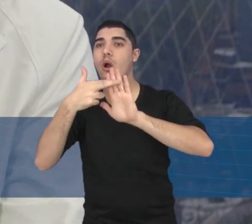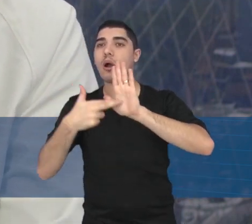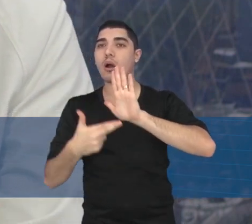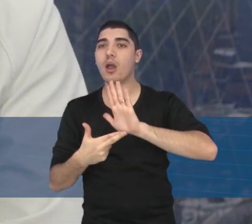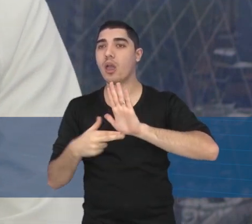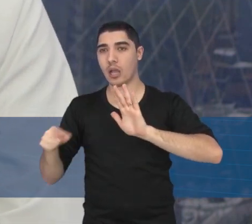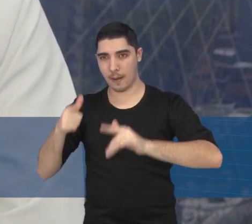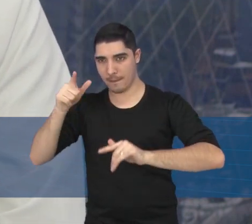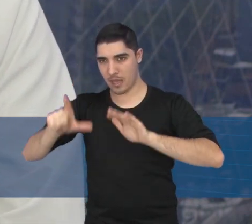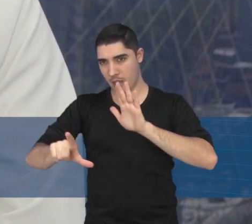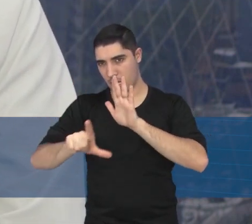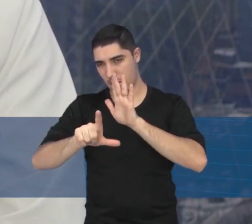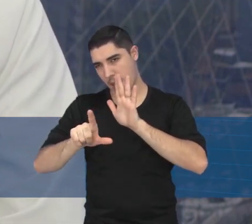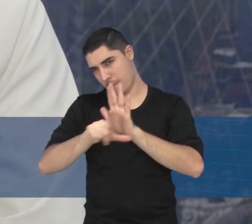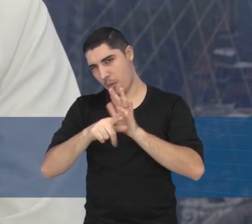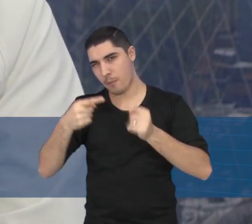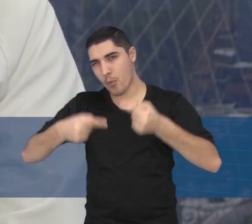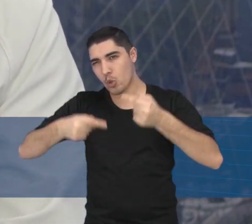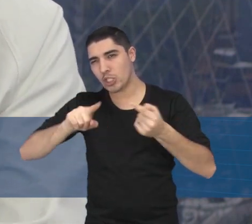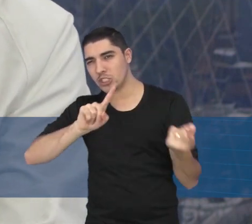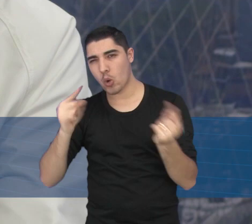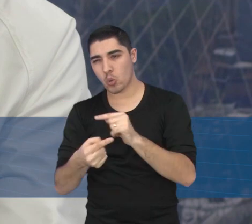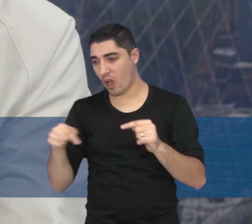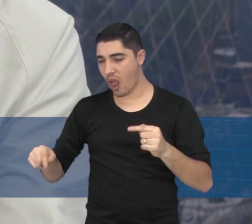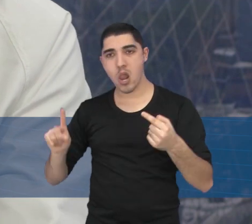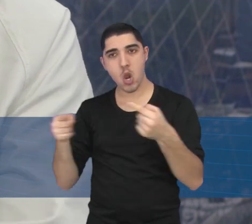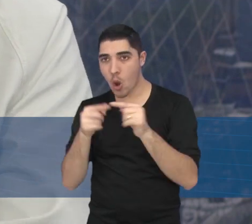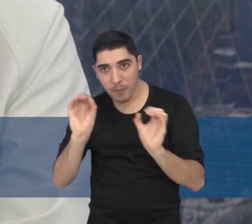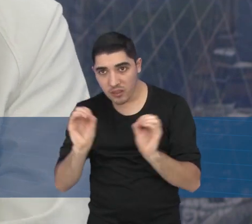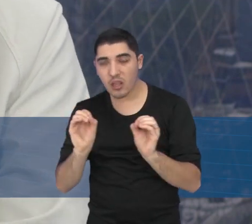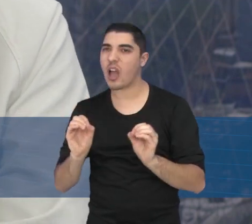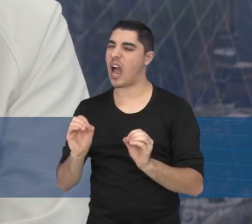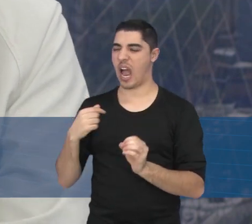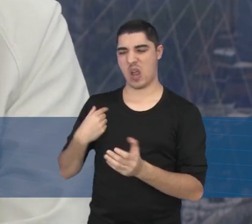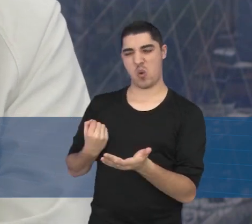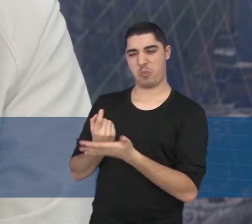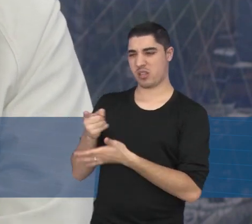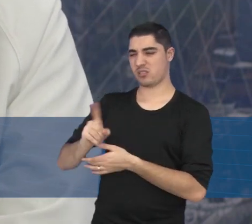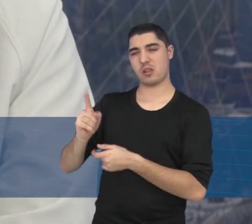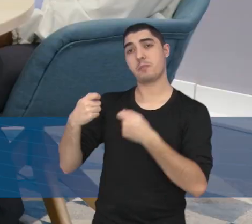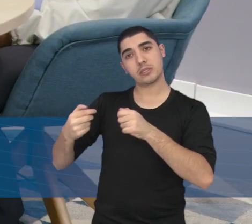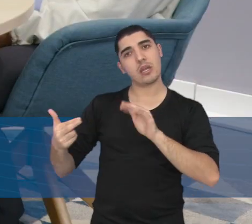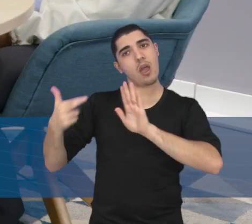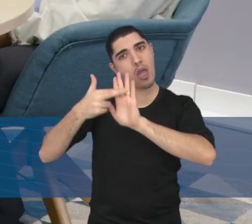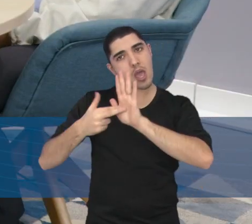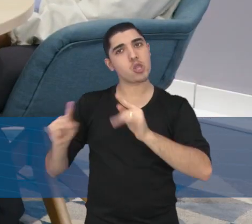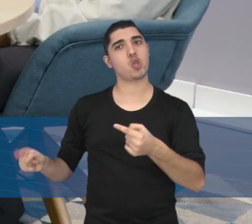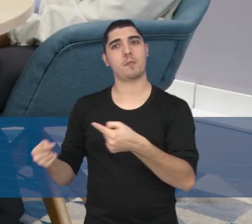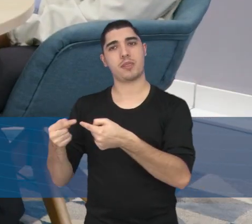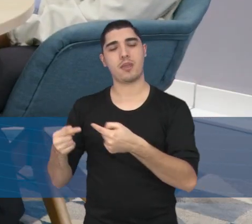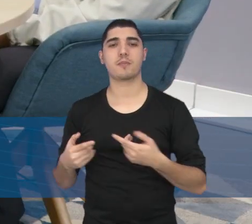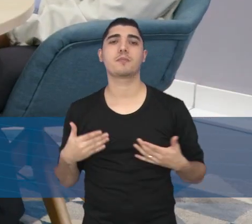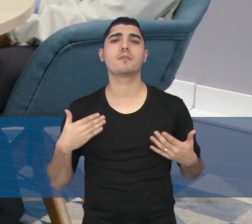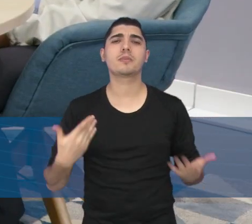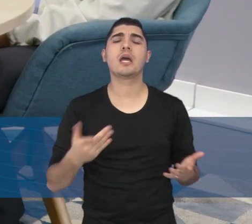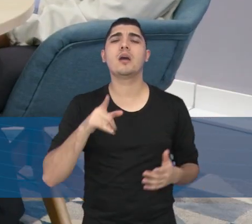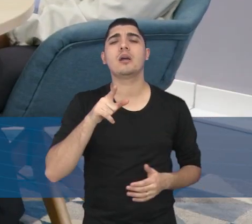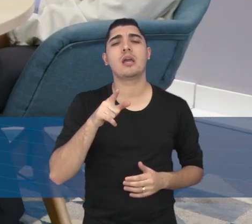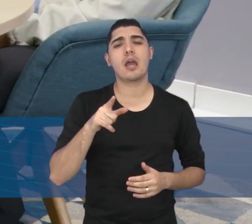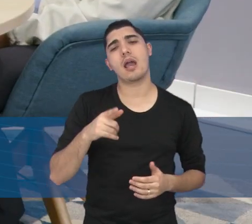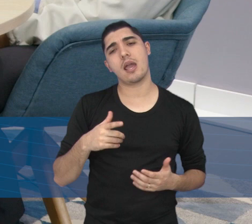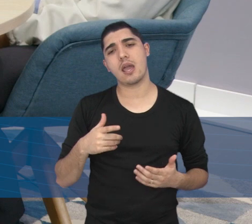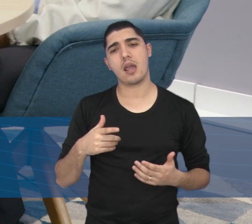logística reversa, a outra marca não faz a logística reversa. Então, vou comprar aquela que faz. E por que, na visão de vocês, a gente ainda está,